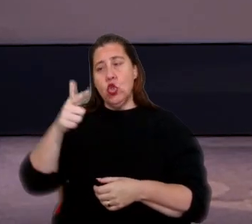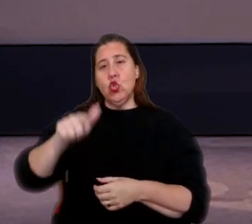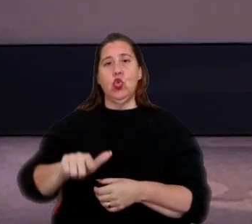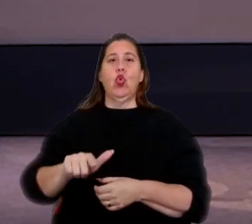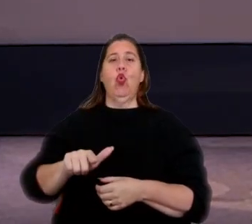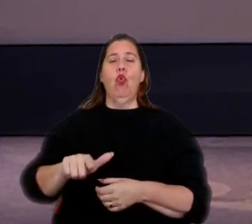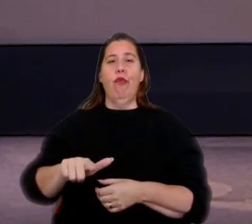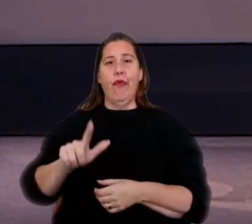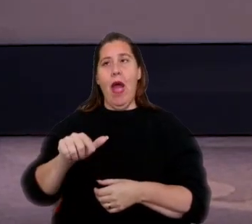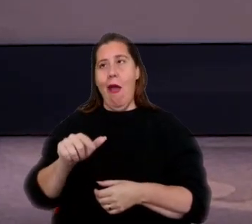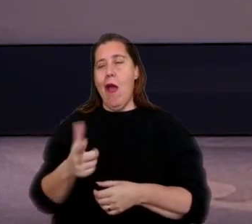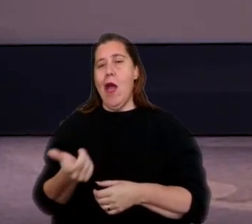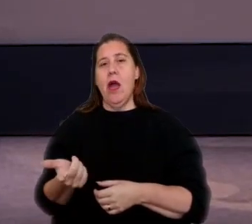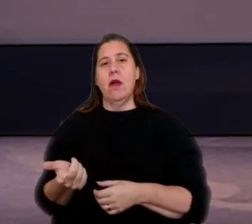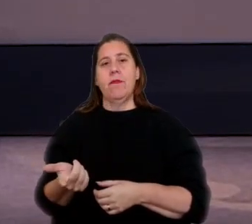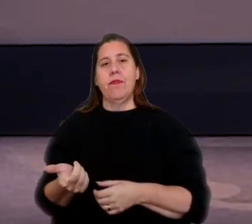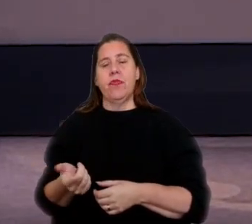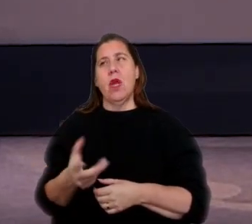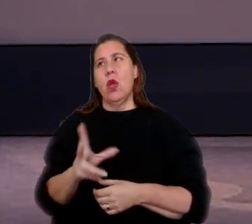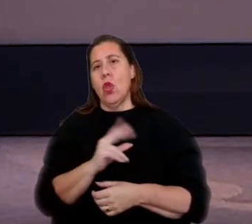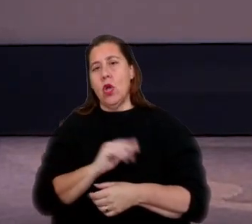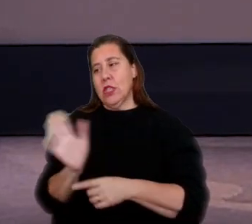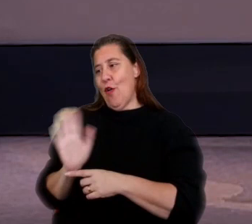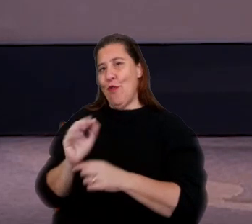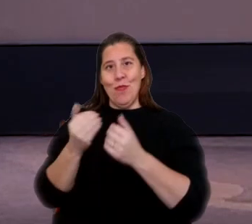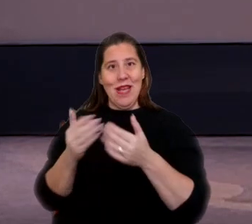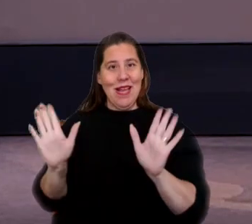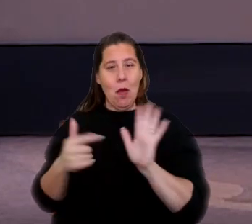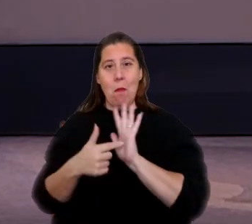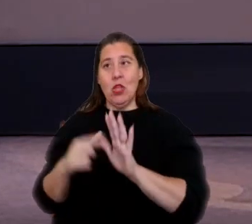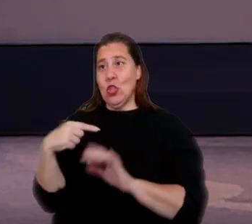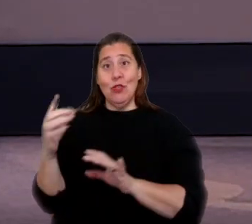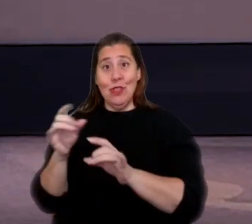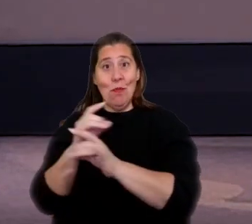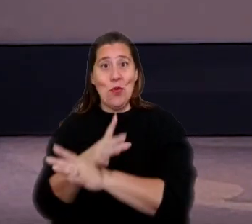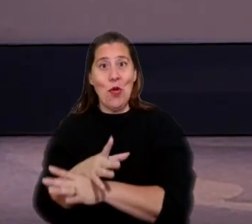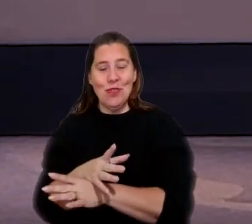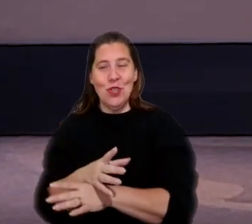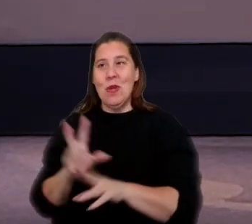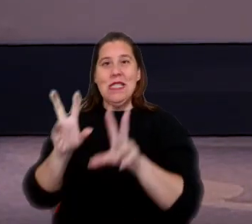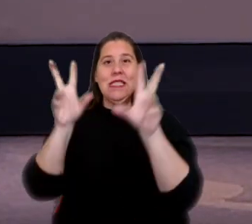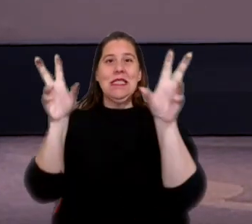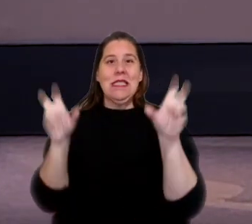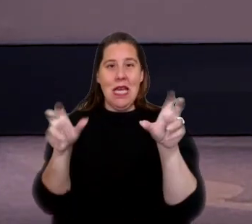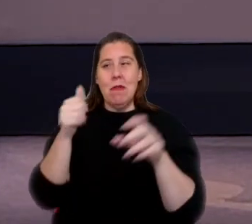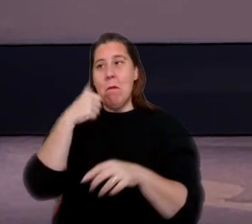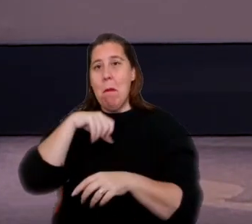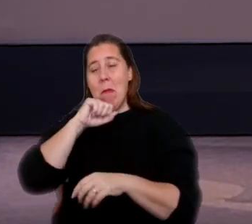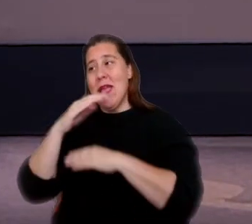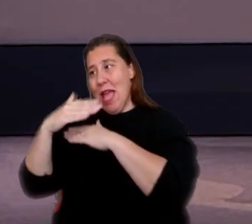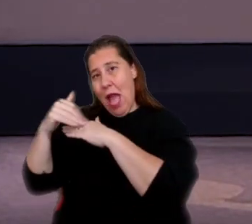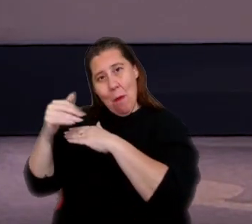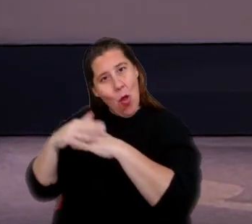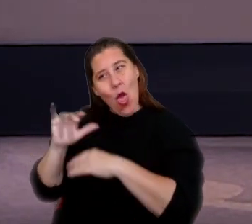acho que, de novo, aquela questão de que, poxa, é um filme que escancara que a gente de fato não está preparado para lidar com esses assuntos, né? É